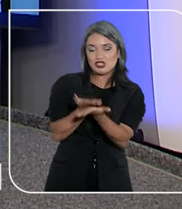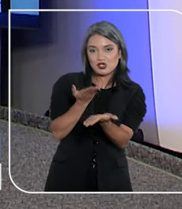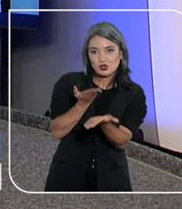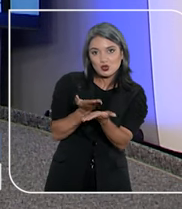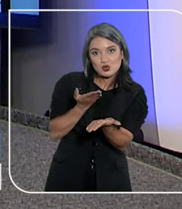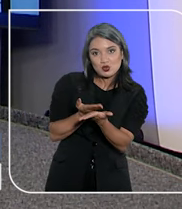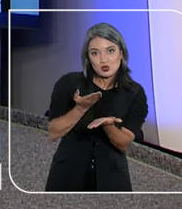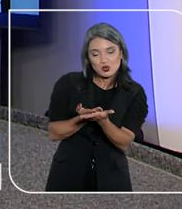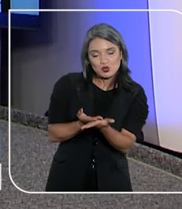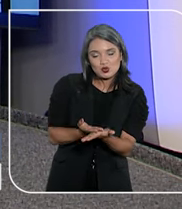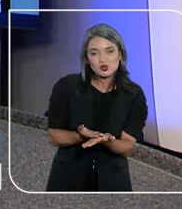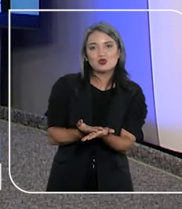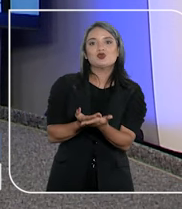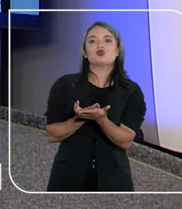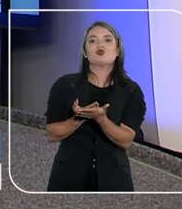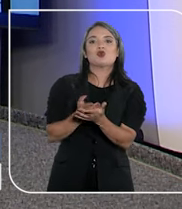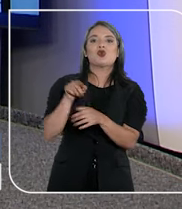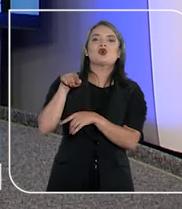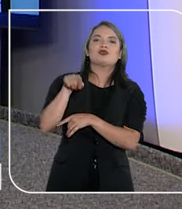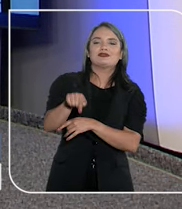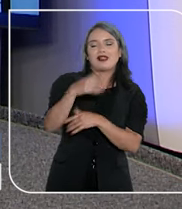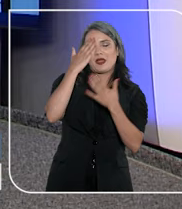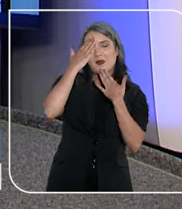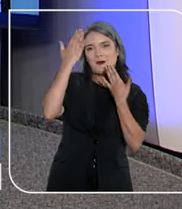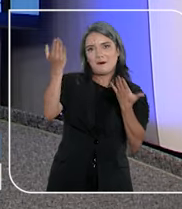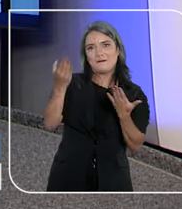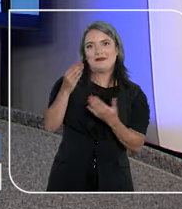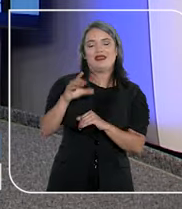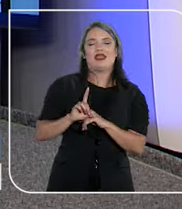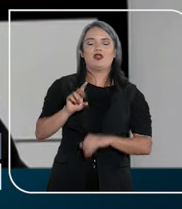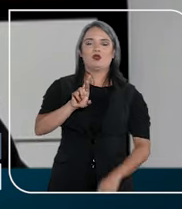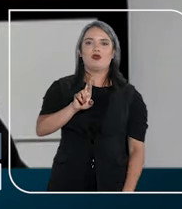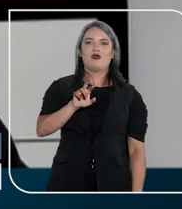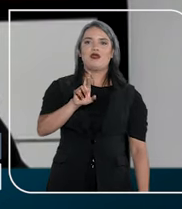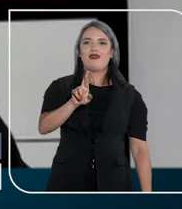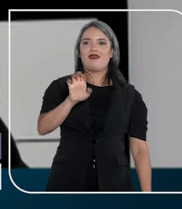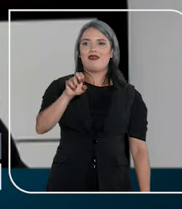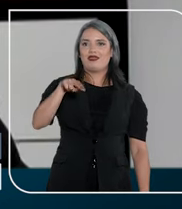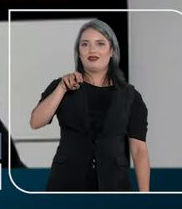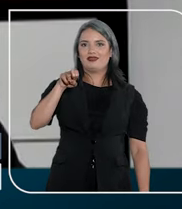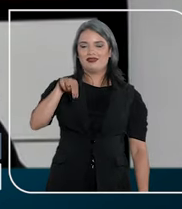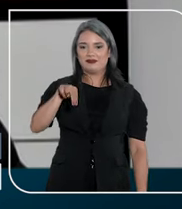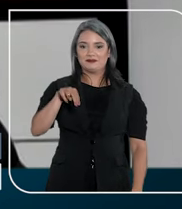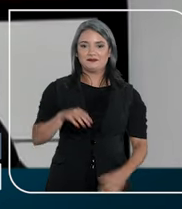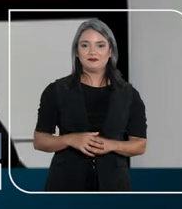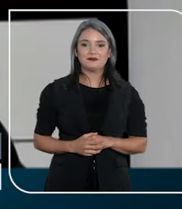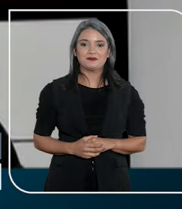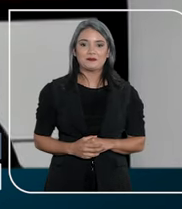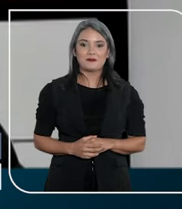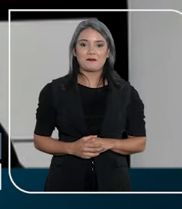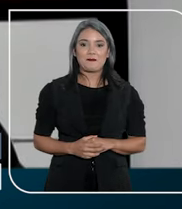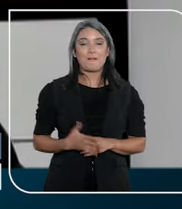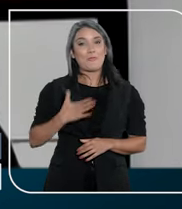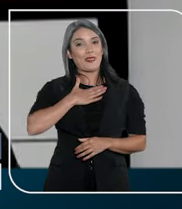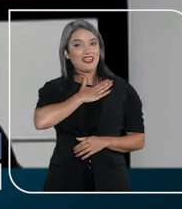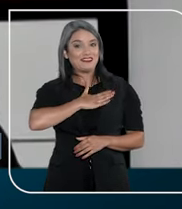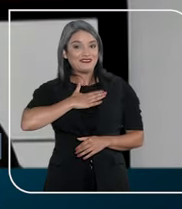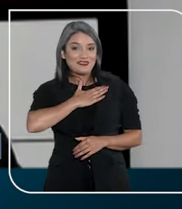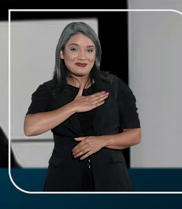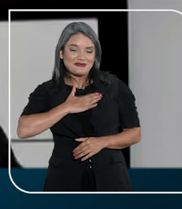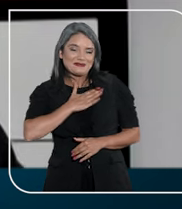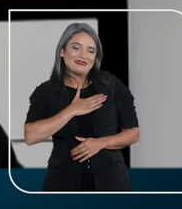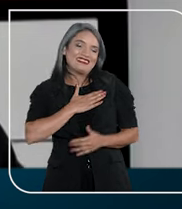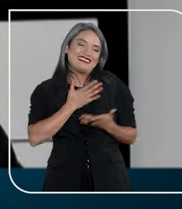Aplicados à Seleção Pública. Muitíssimo obrigada, doutor Renan. Fátima, para mim foi um prazer, uma honra, fiquei